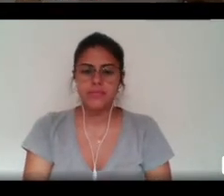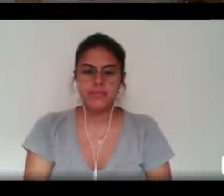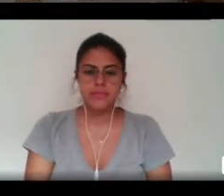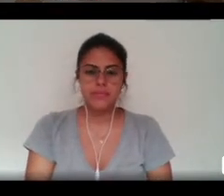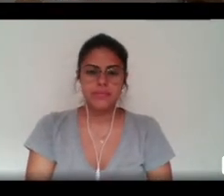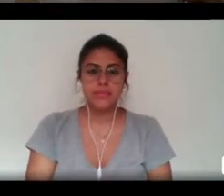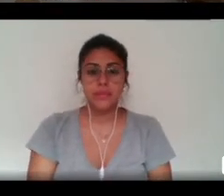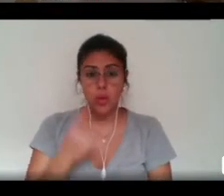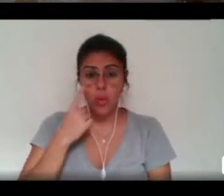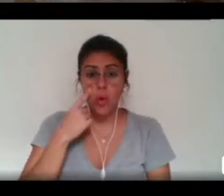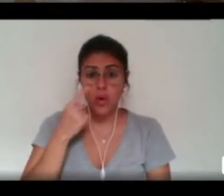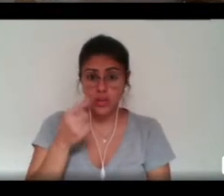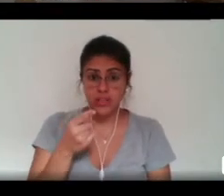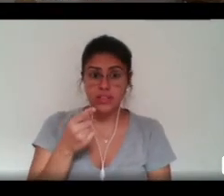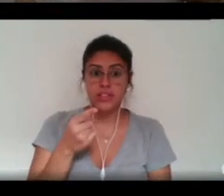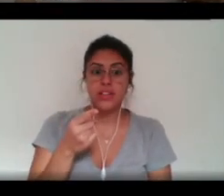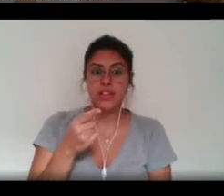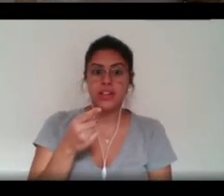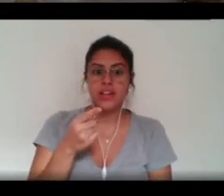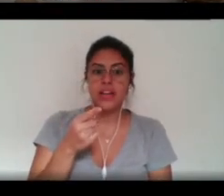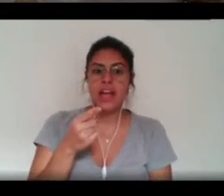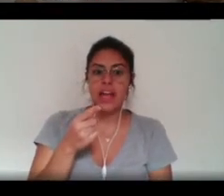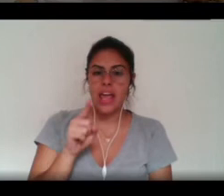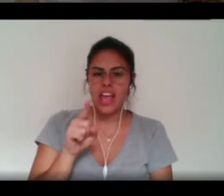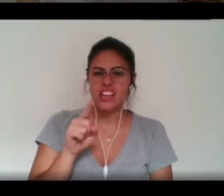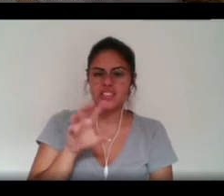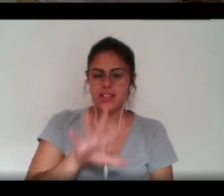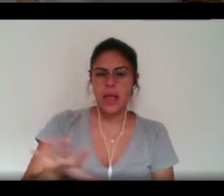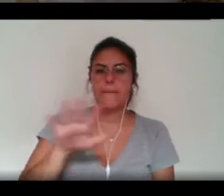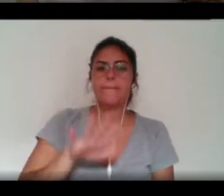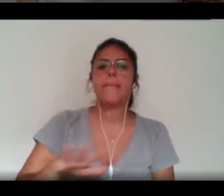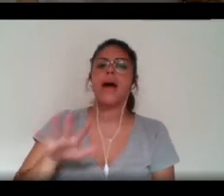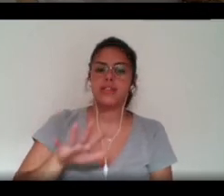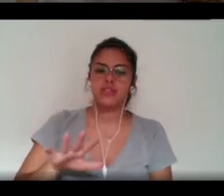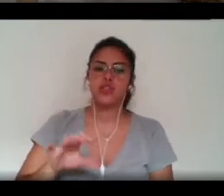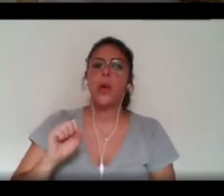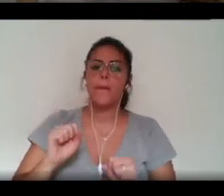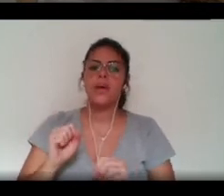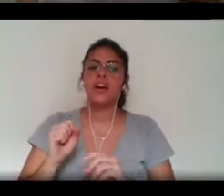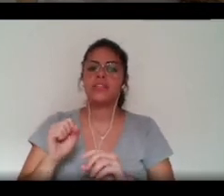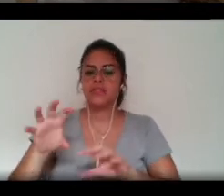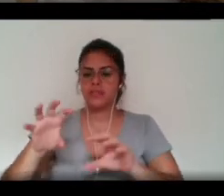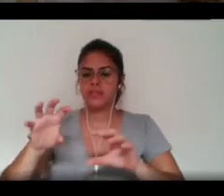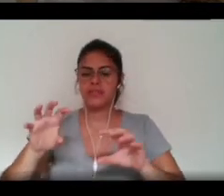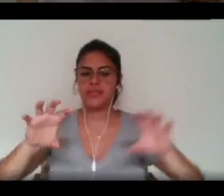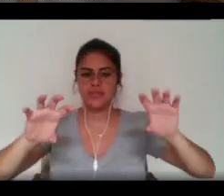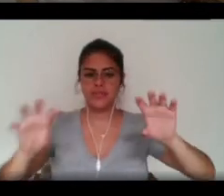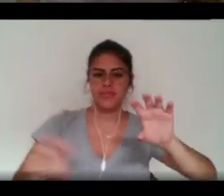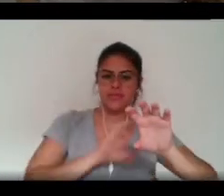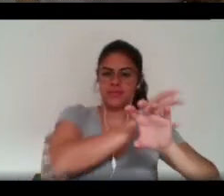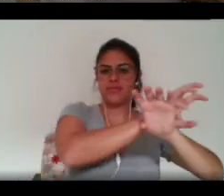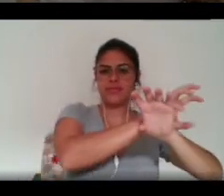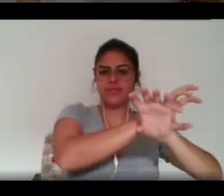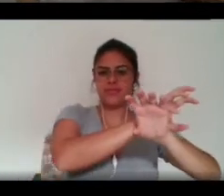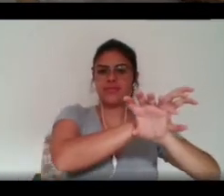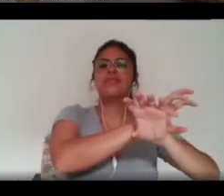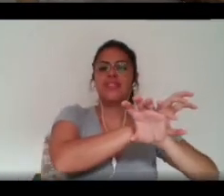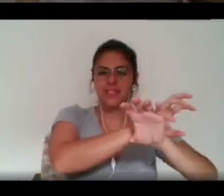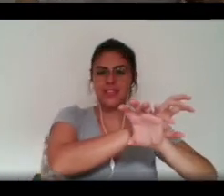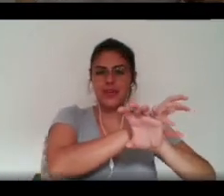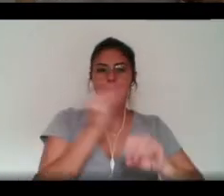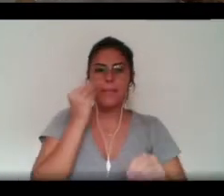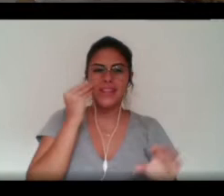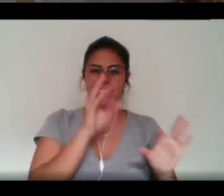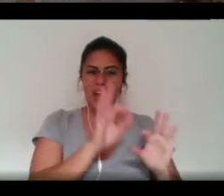Observem que essa equação aqui, ó, vocês vão pegar essa parte de baixo, esse denominador, e colocar para o lado de cá, né? Arrumar, e o que vocês vão